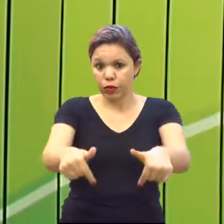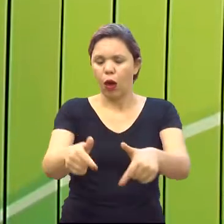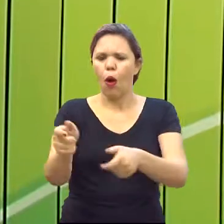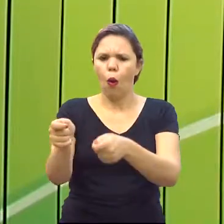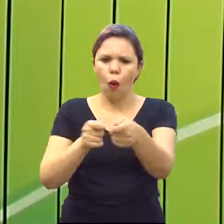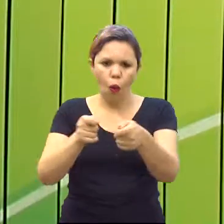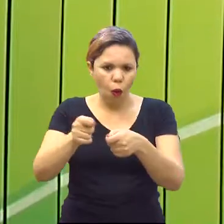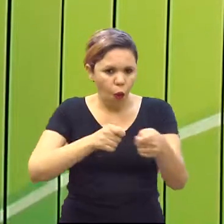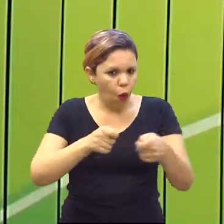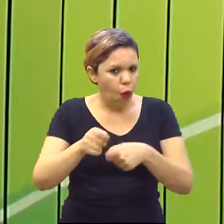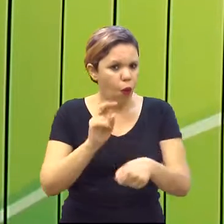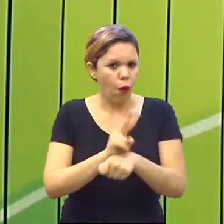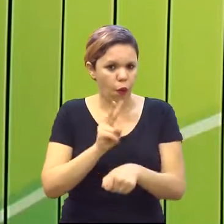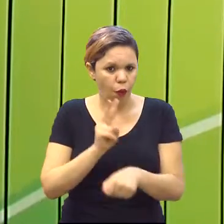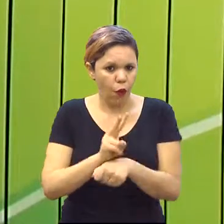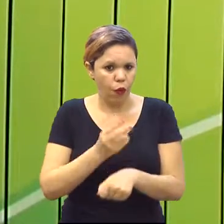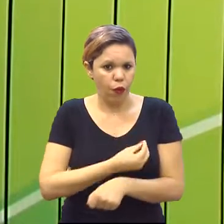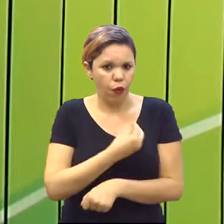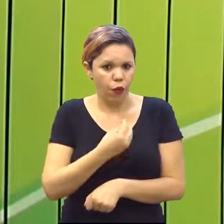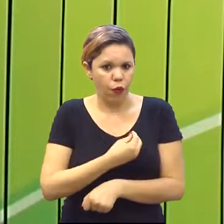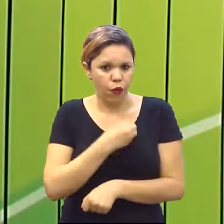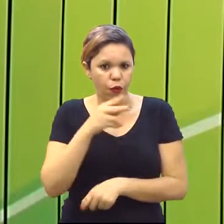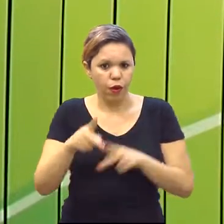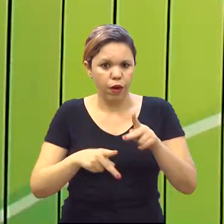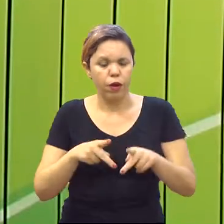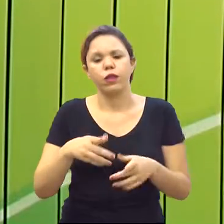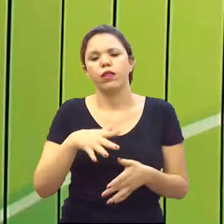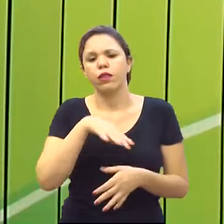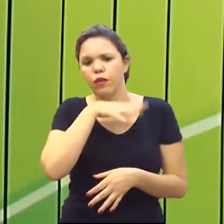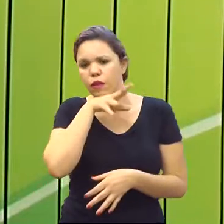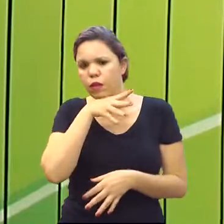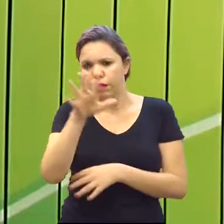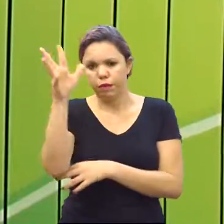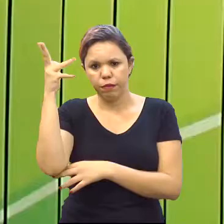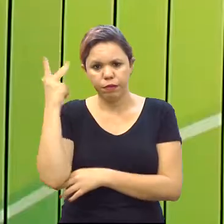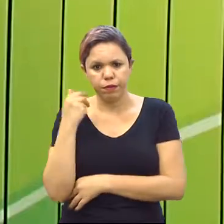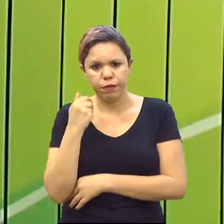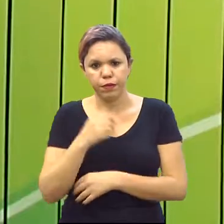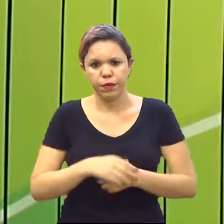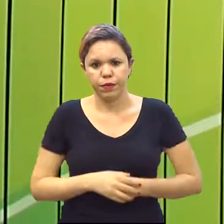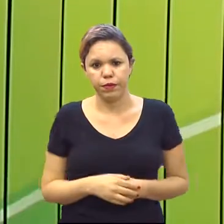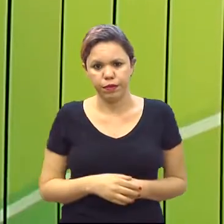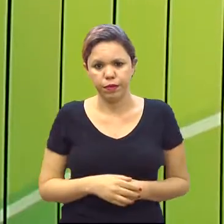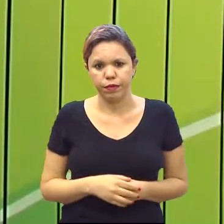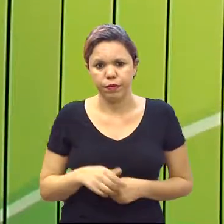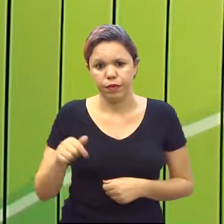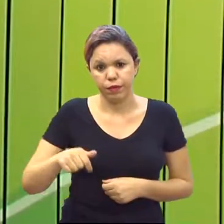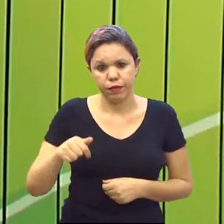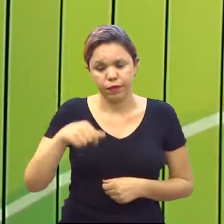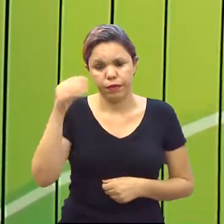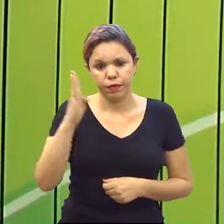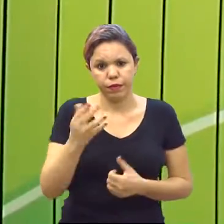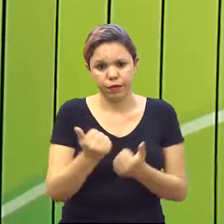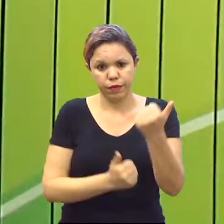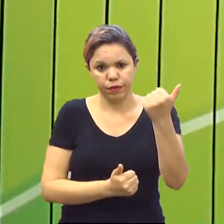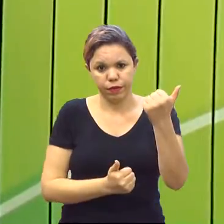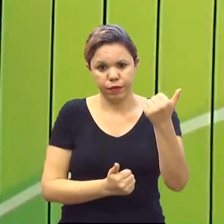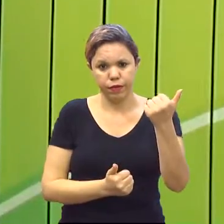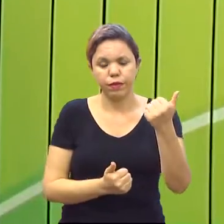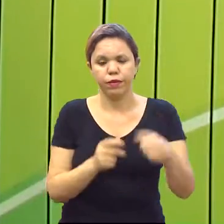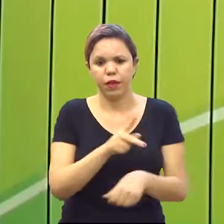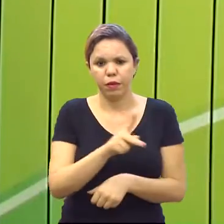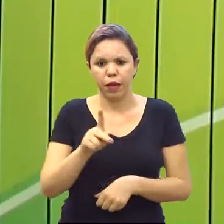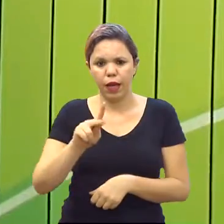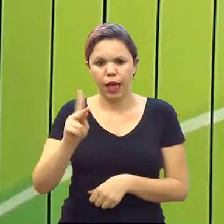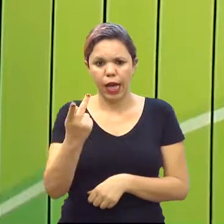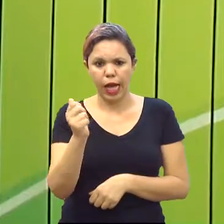ação coordenada para proteger a vida selvagem e o meio ambiente. E aqui no Brasil, o vice-presidente